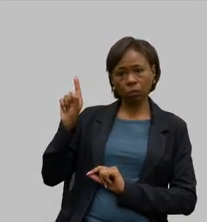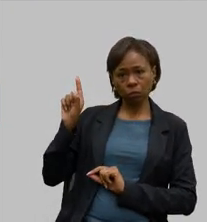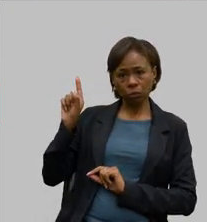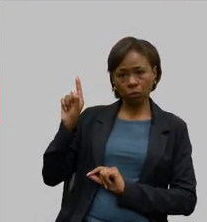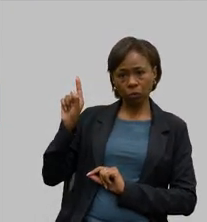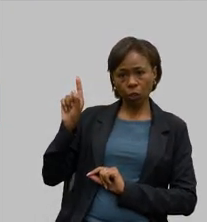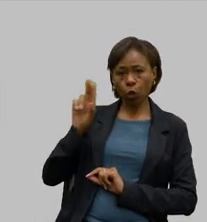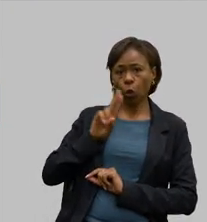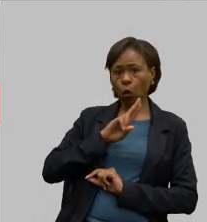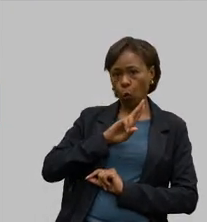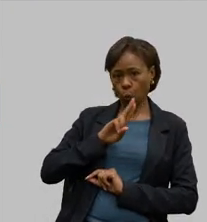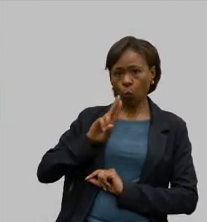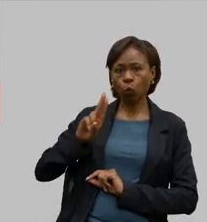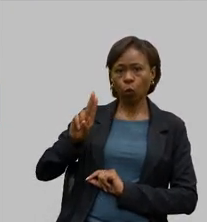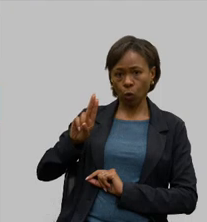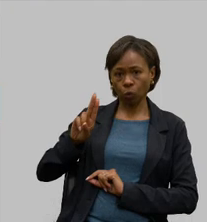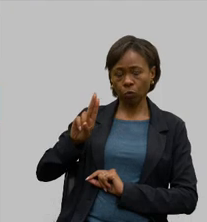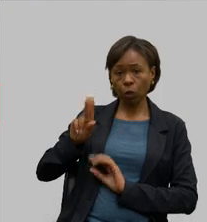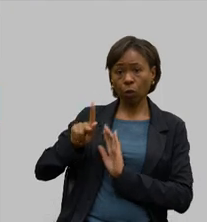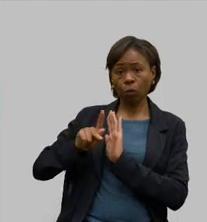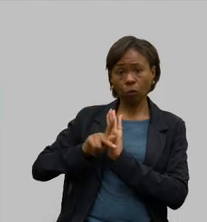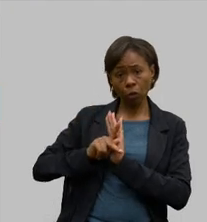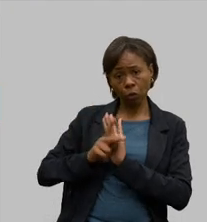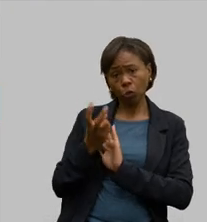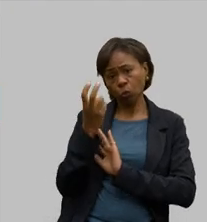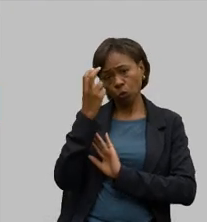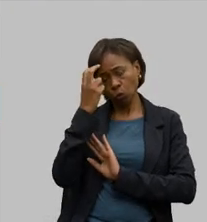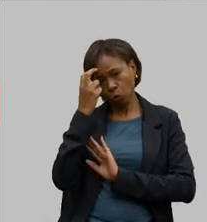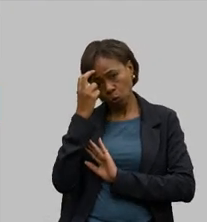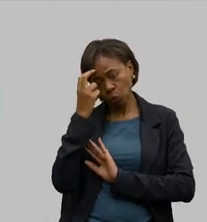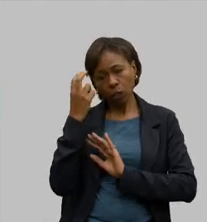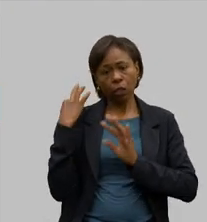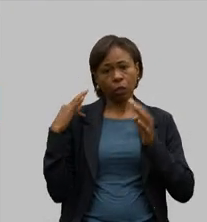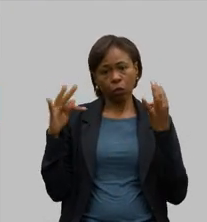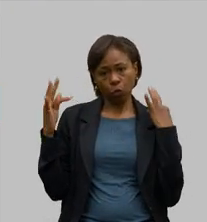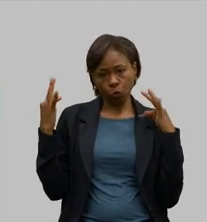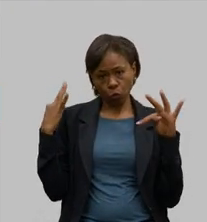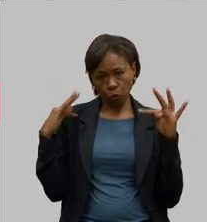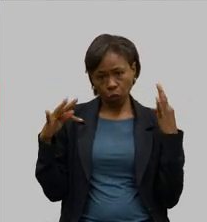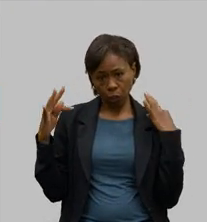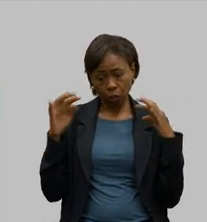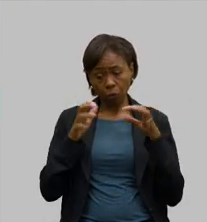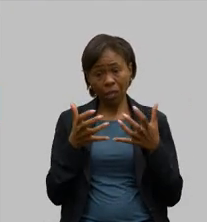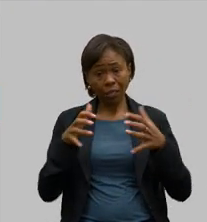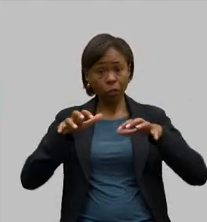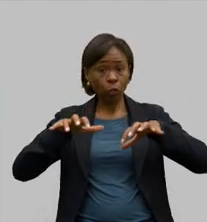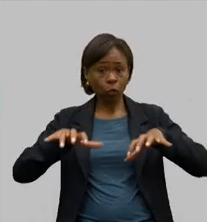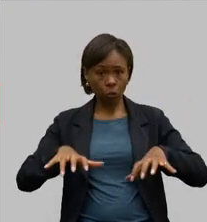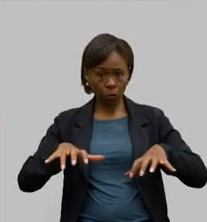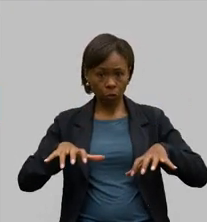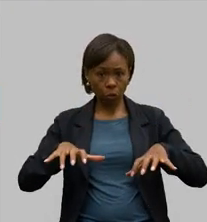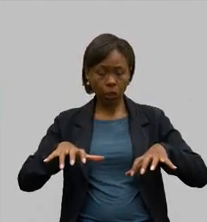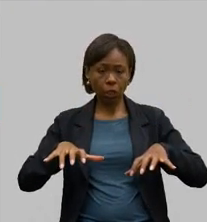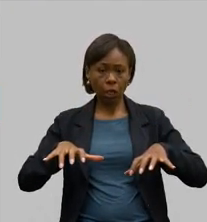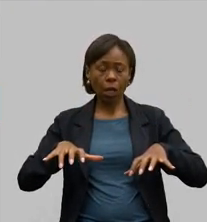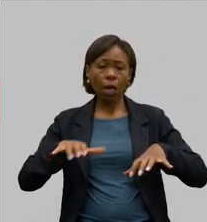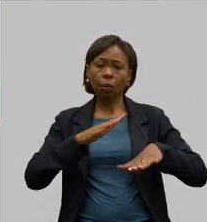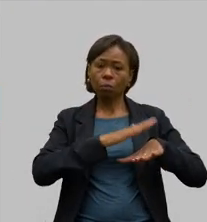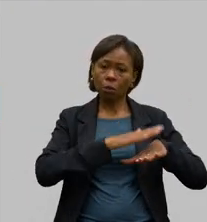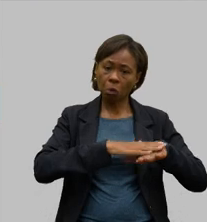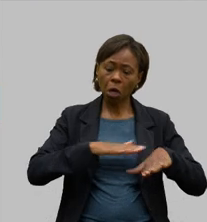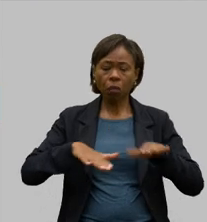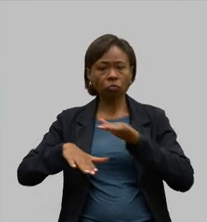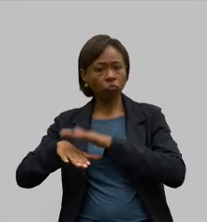eh e o turismo justo que as duas áreas apesar das suas especificidades Elas têm